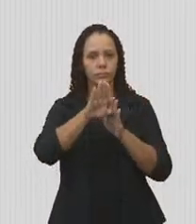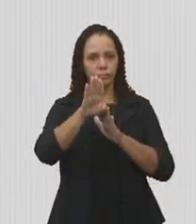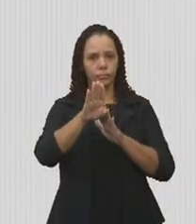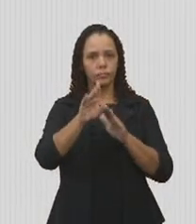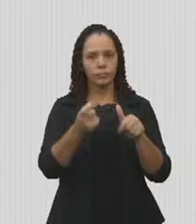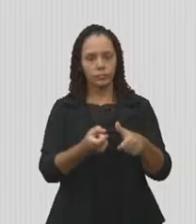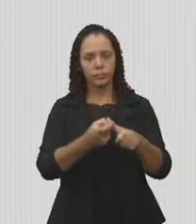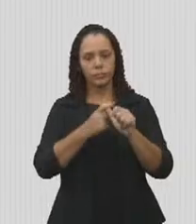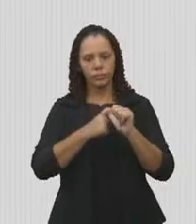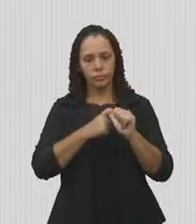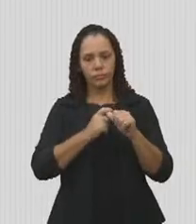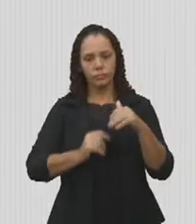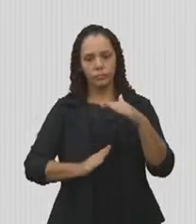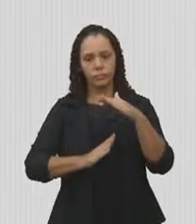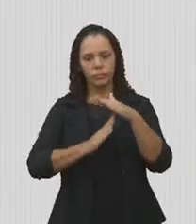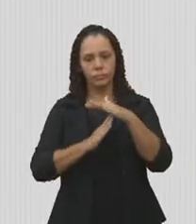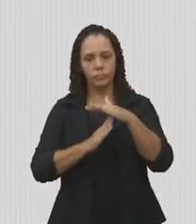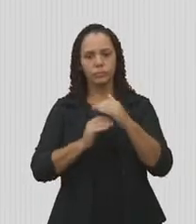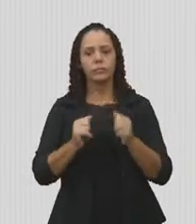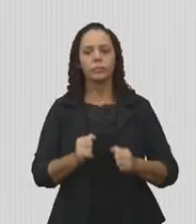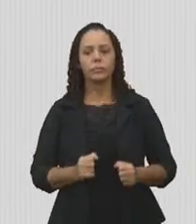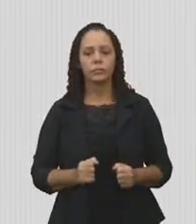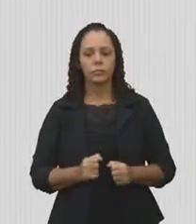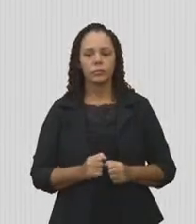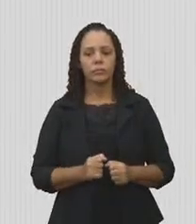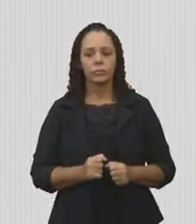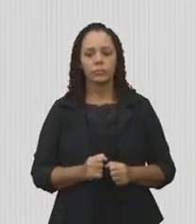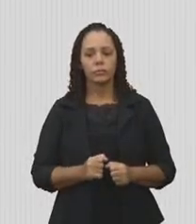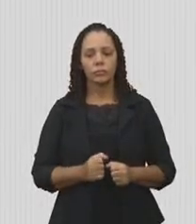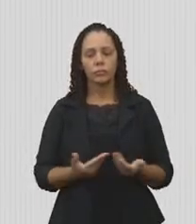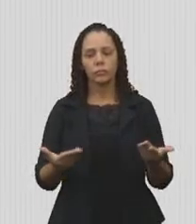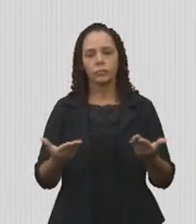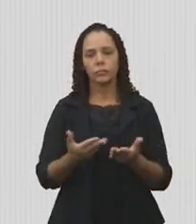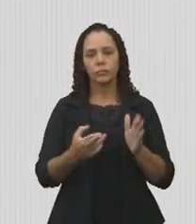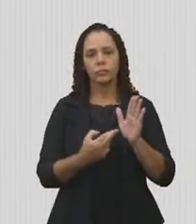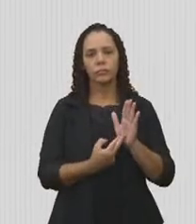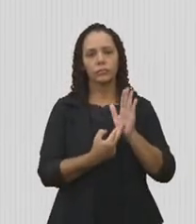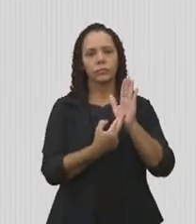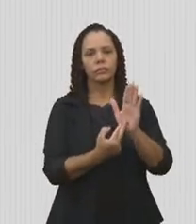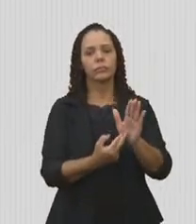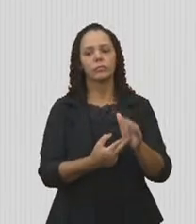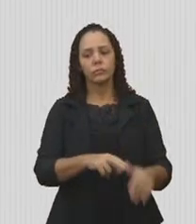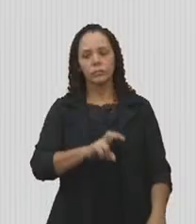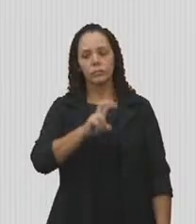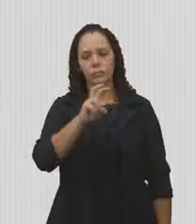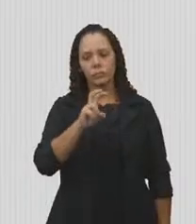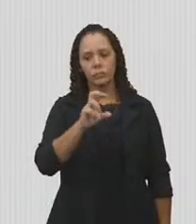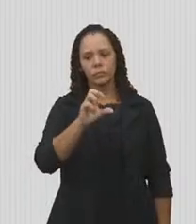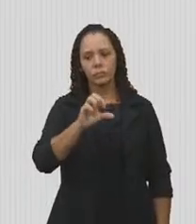né? O estoque dessa dívida, que hoje representa